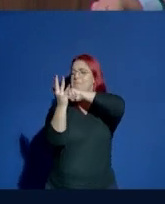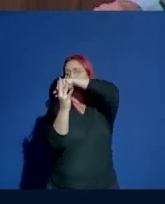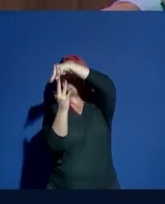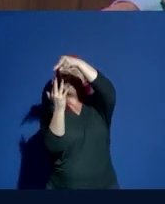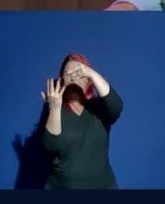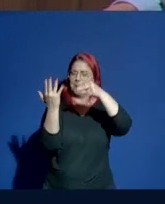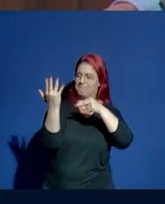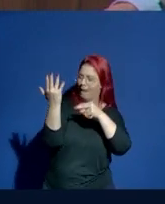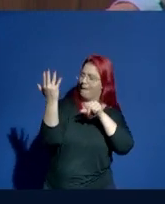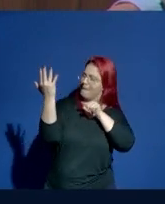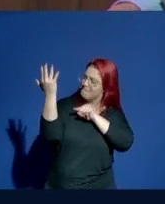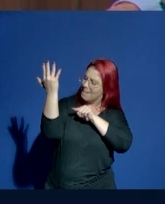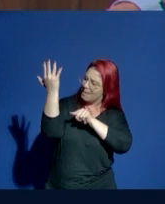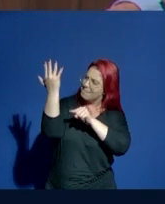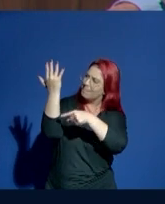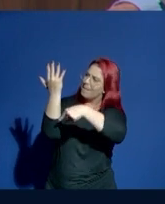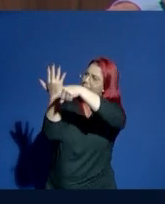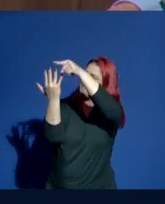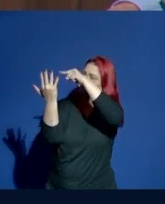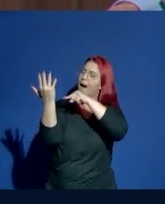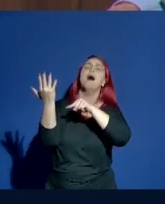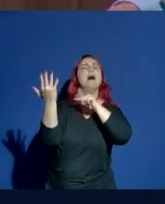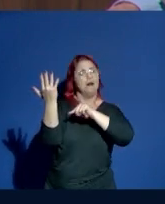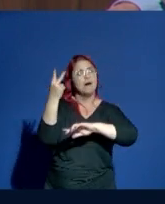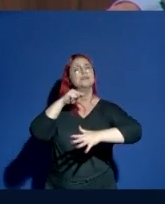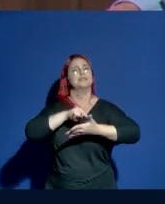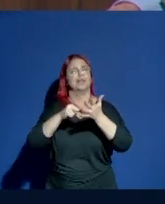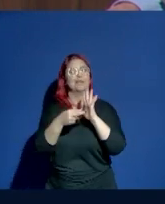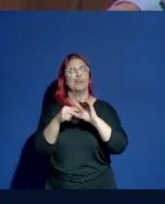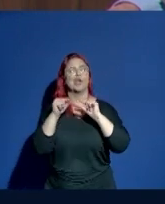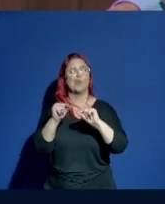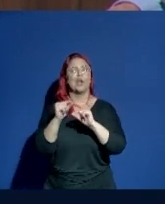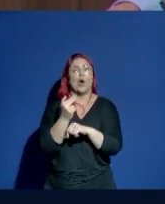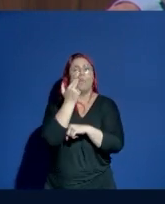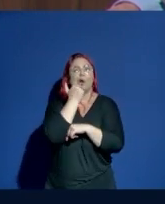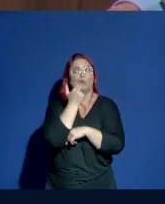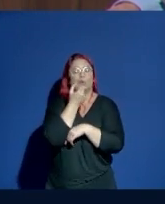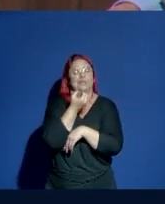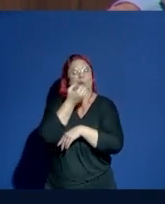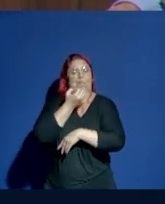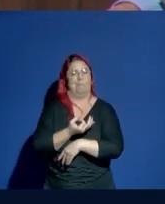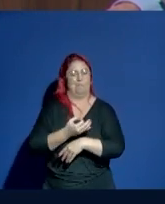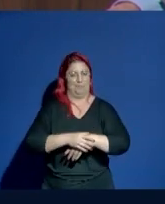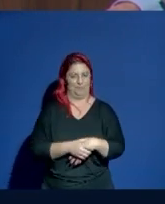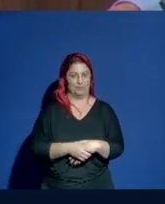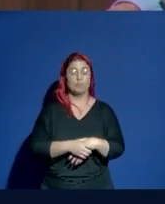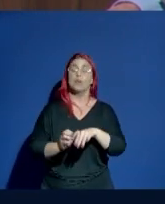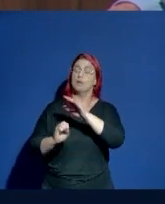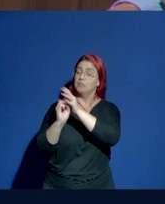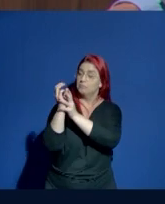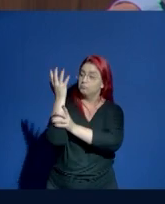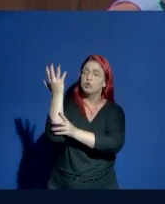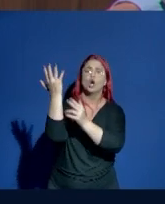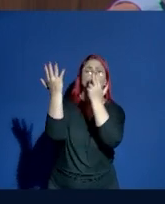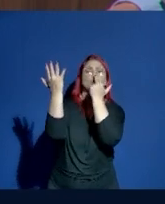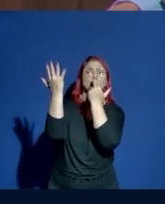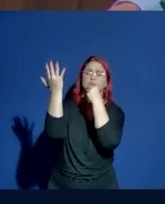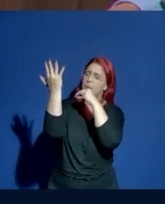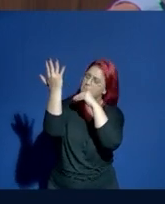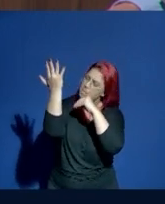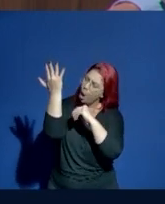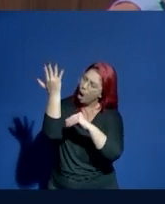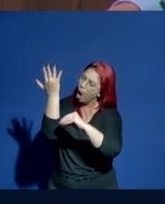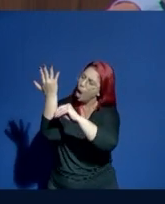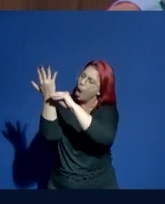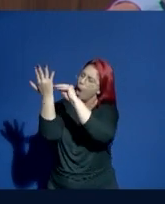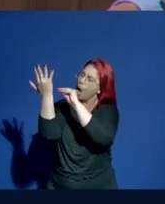que, como bem disse o Fabrício, implica também em uma nutrição adequada. Você tem que ter uma planta bem nutrida, e, para isso, ela